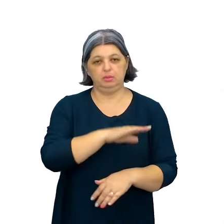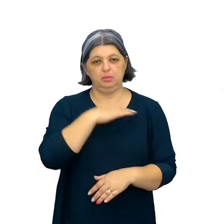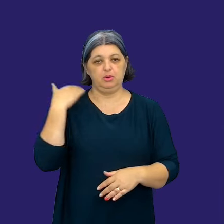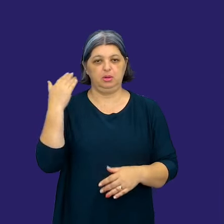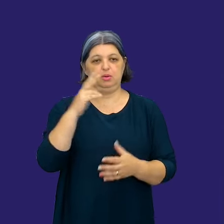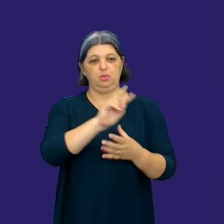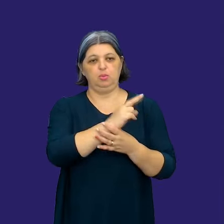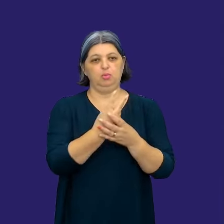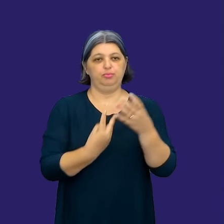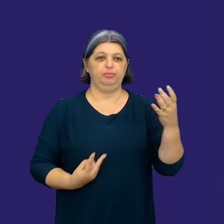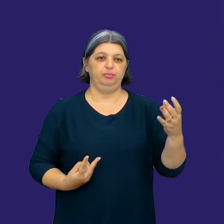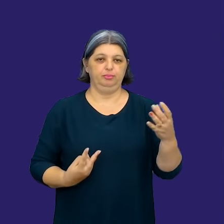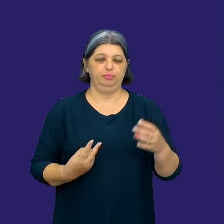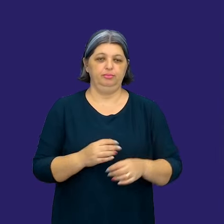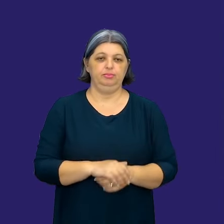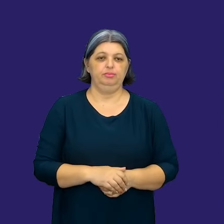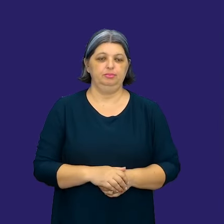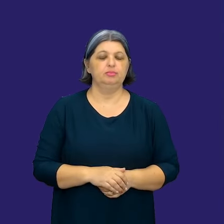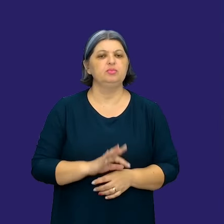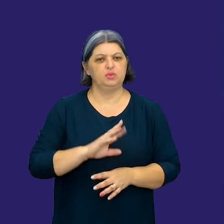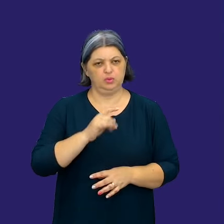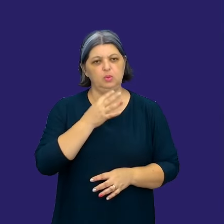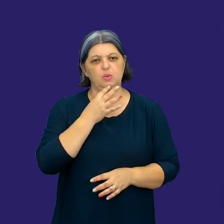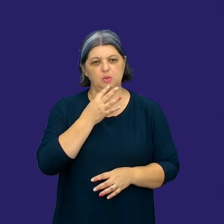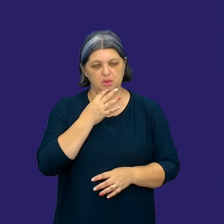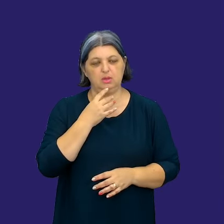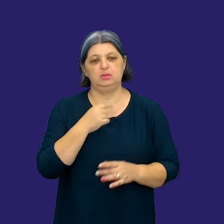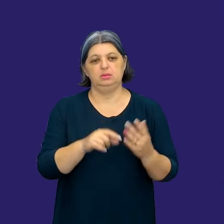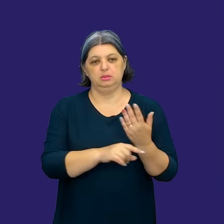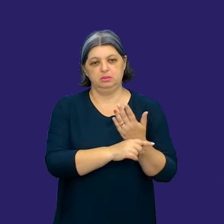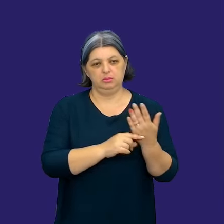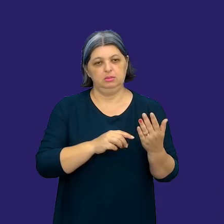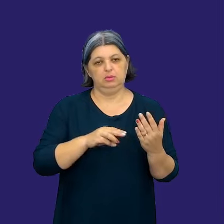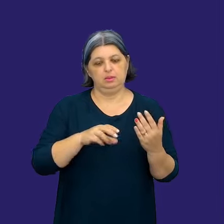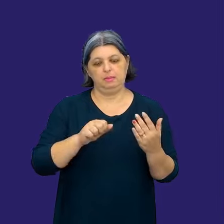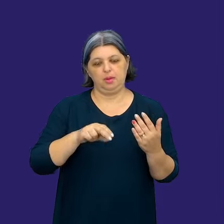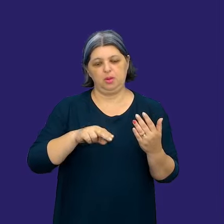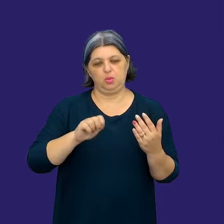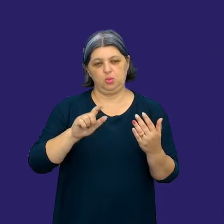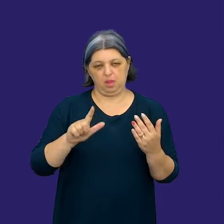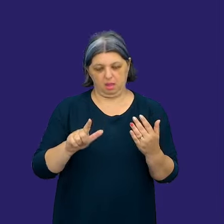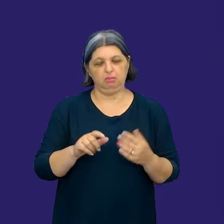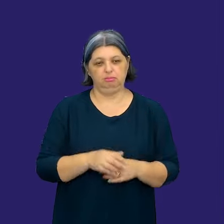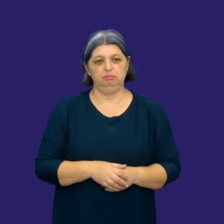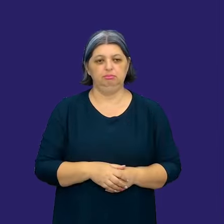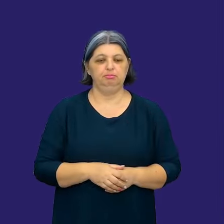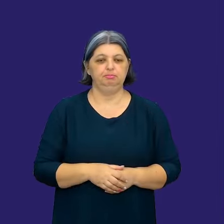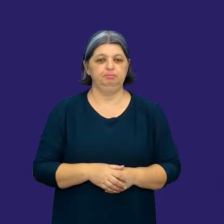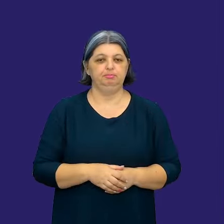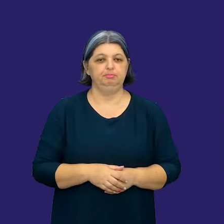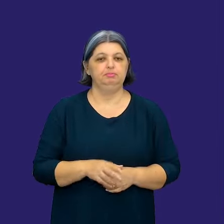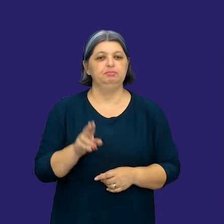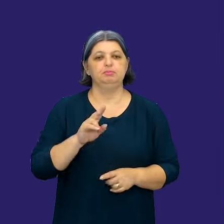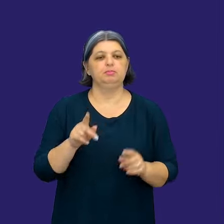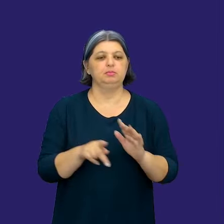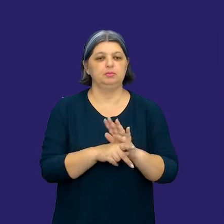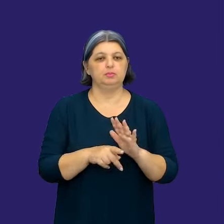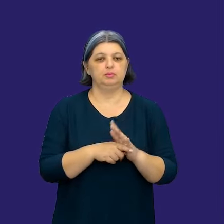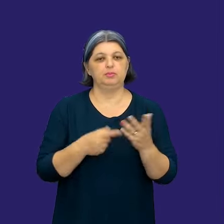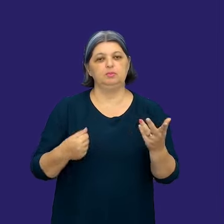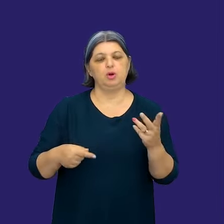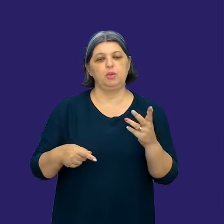Tá? Todos nós conhecemos os poemas de Manuel Bandeira e esse é um dos mais famosos dele, né? Que ele chamava de desentranhamento